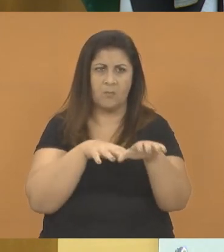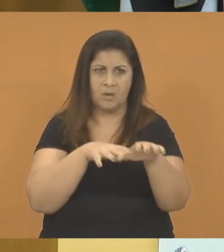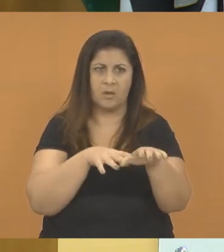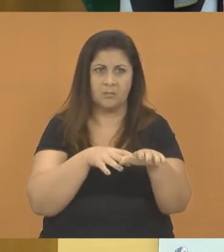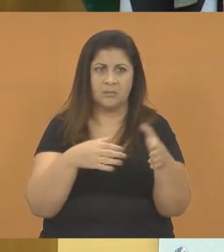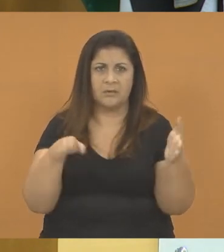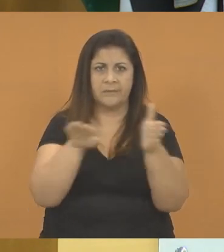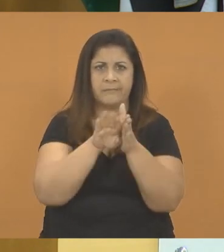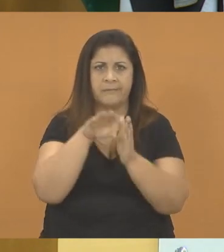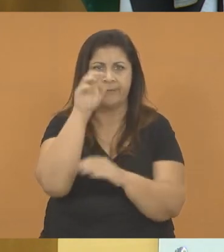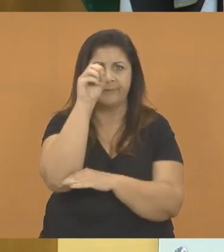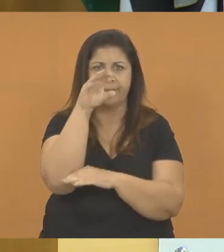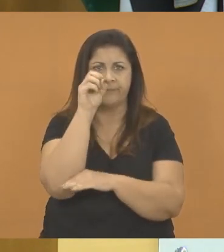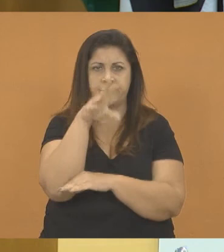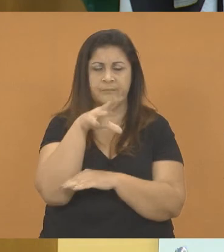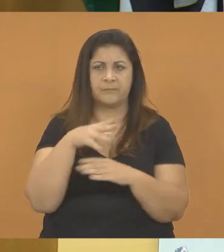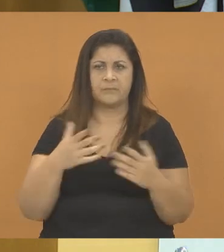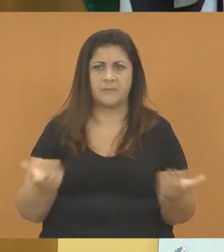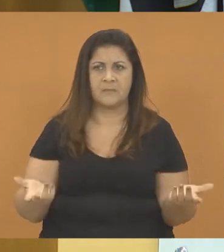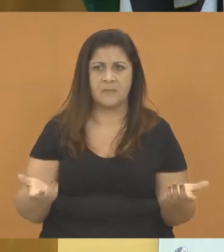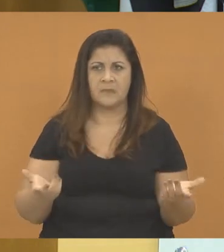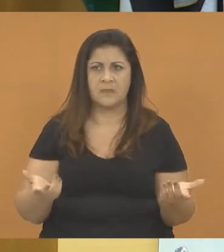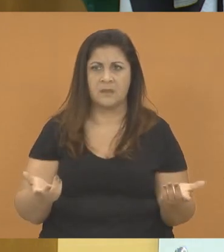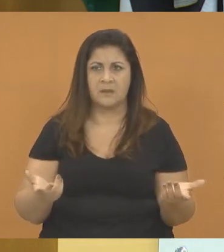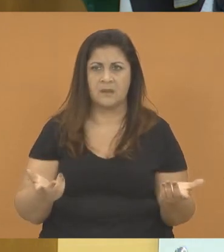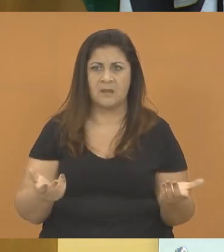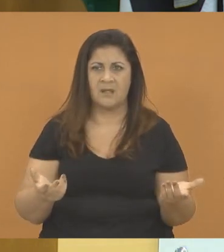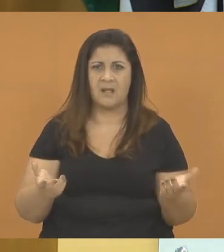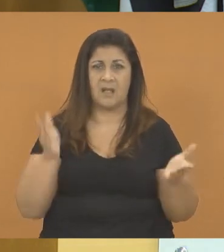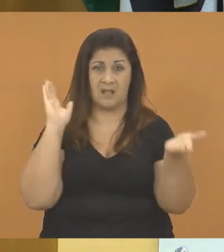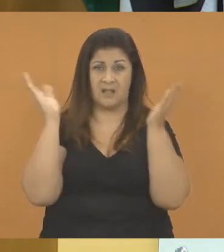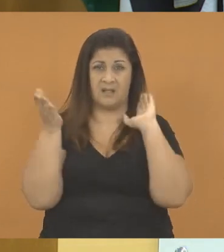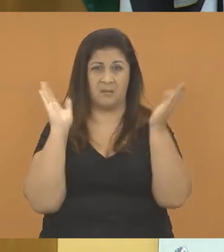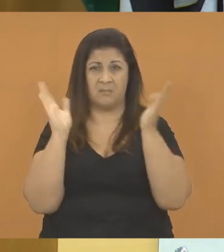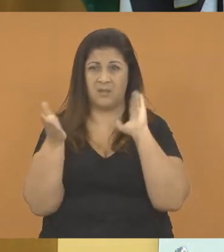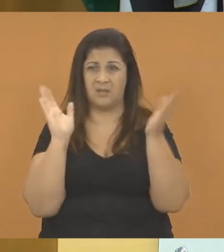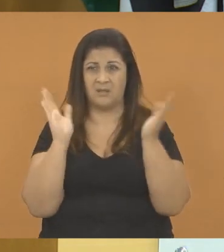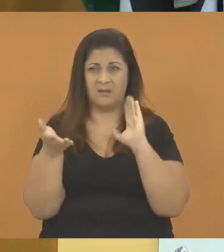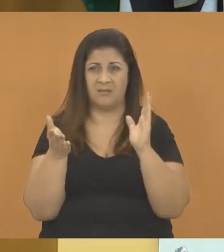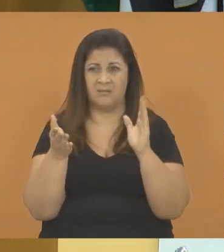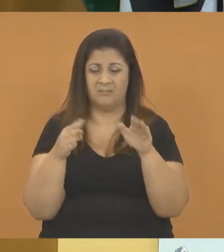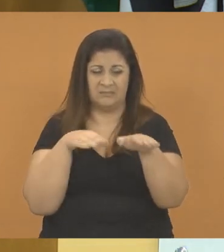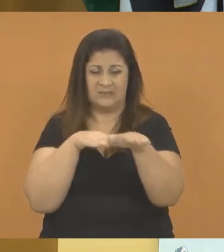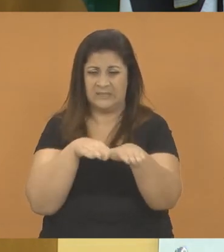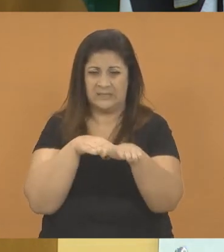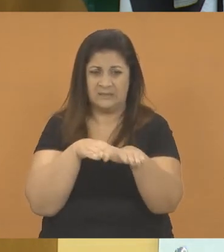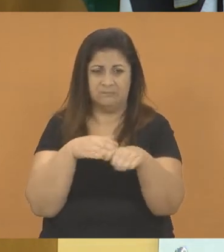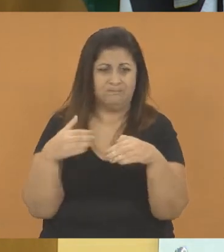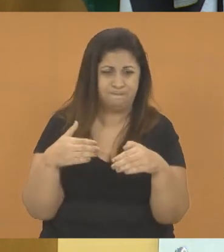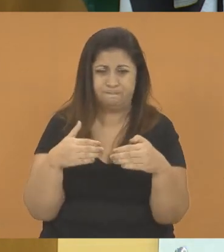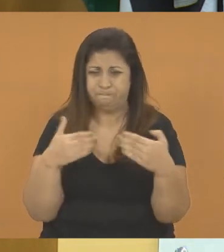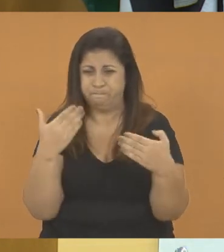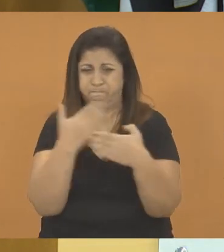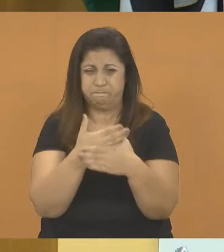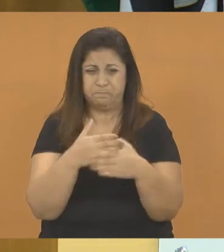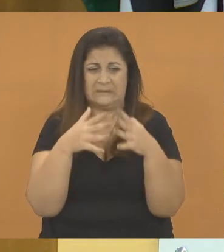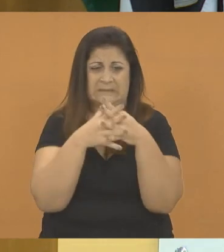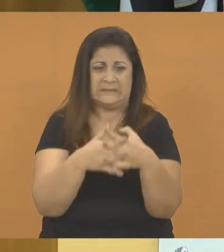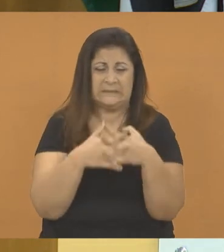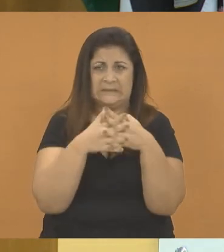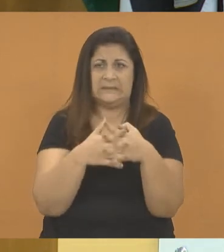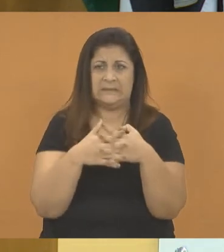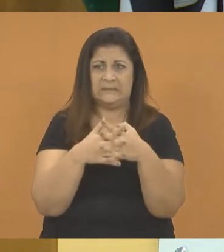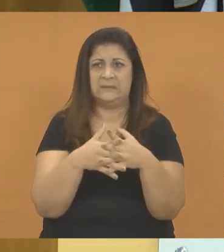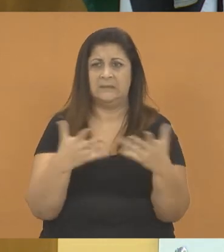semáforo está no meio da rotatória que fechar ali caminhão que passa ali os carros vão ficar represado tudo no meio da estrada da da